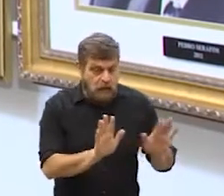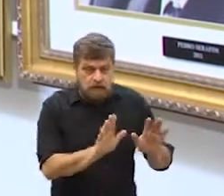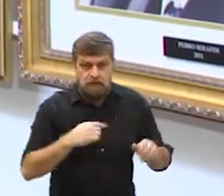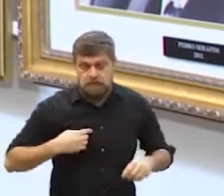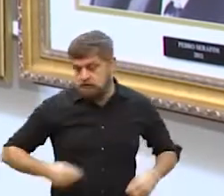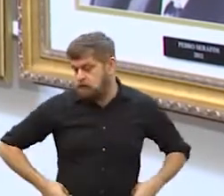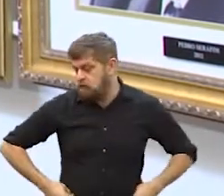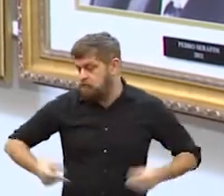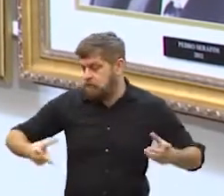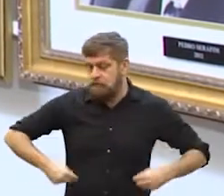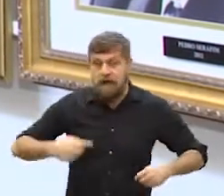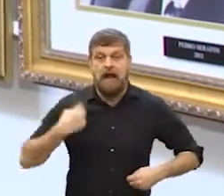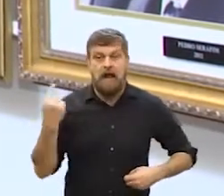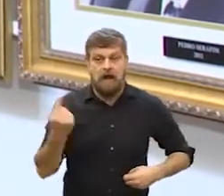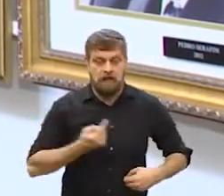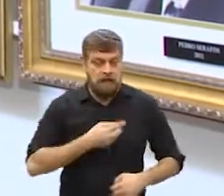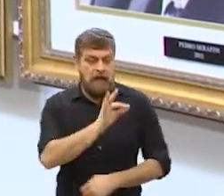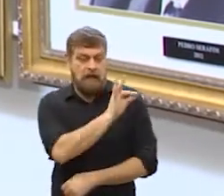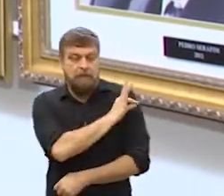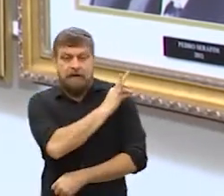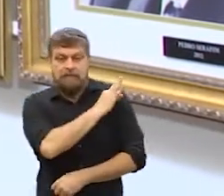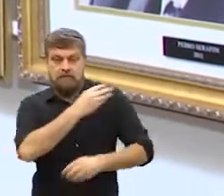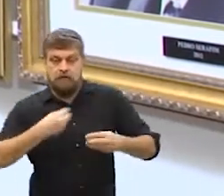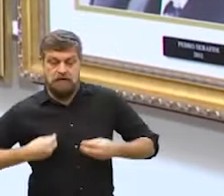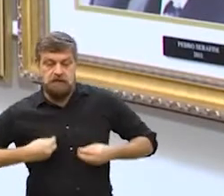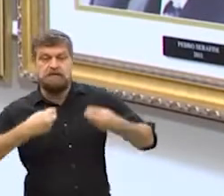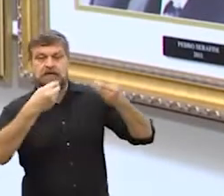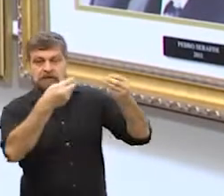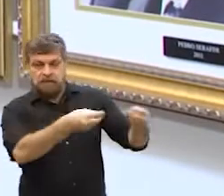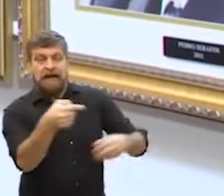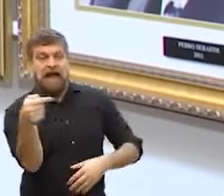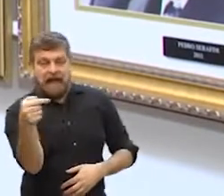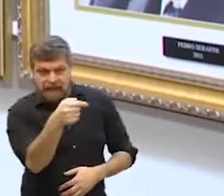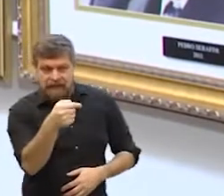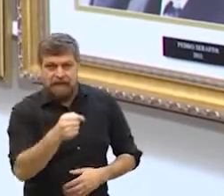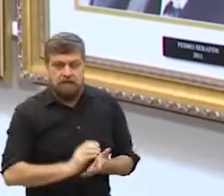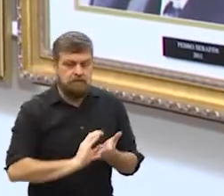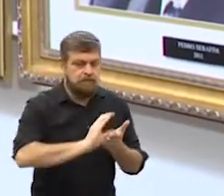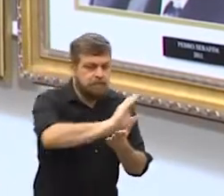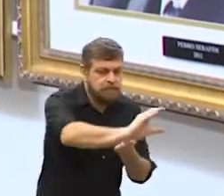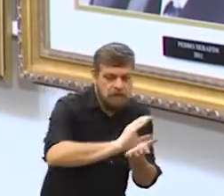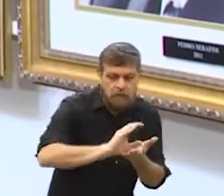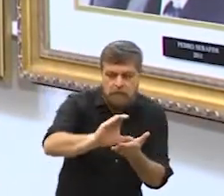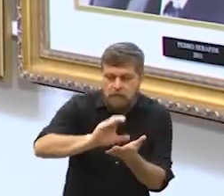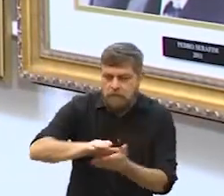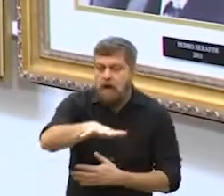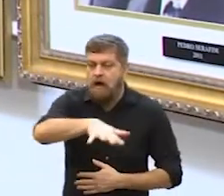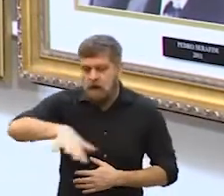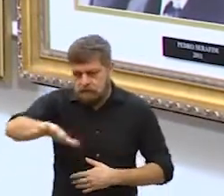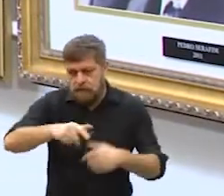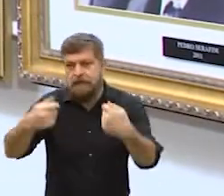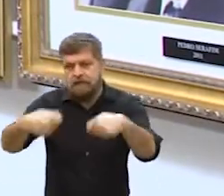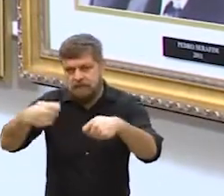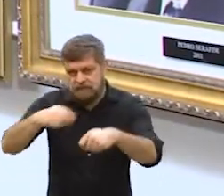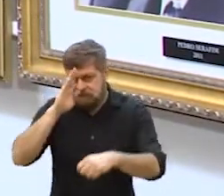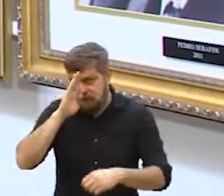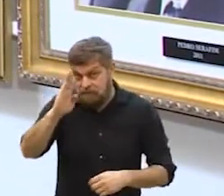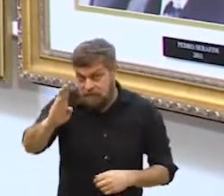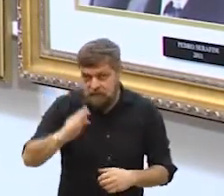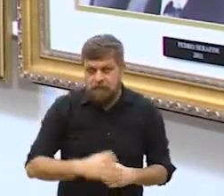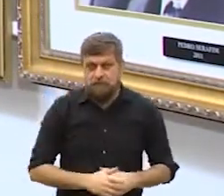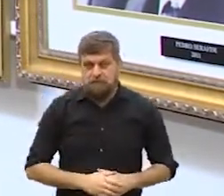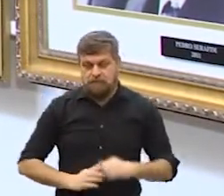poderiam que o dinheiro é nosso para gastar que nós devolvemos para o Executivo para que ele aplique nas áreas de maior necessidade